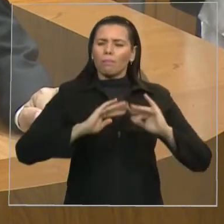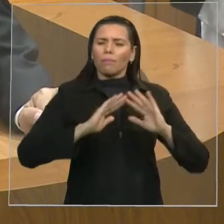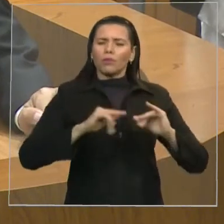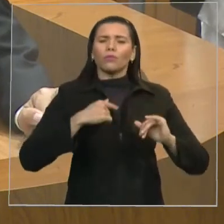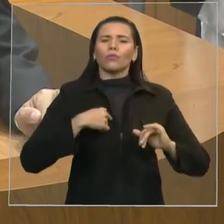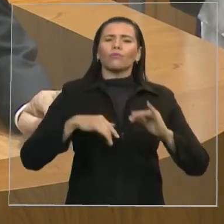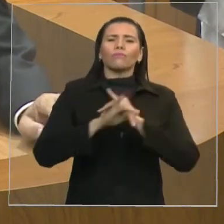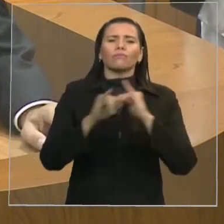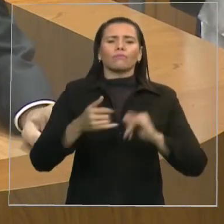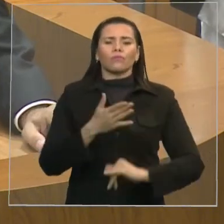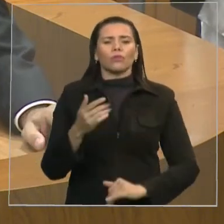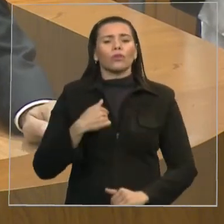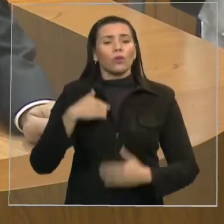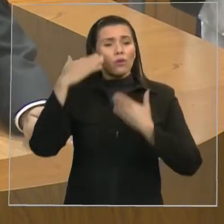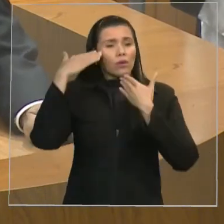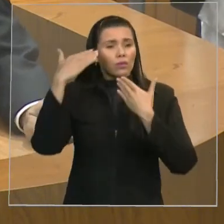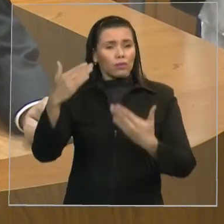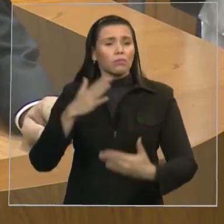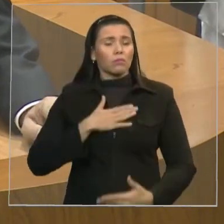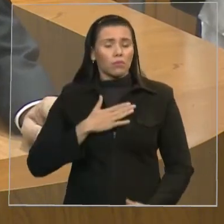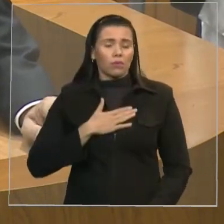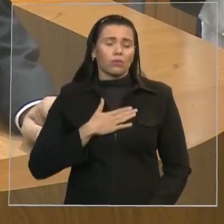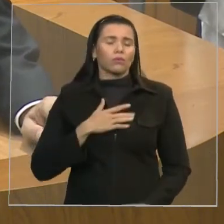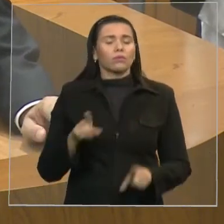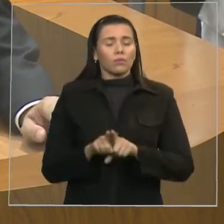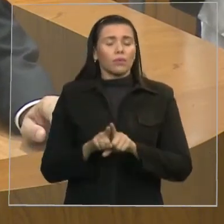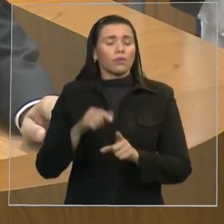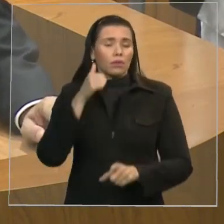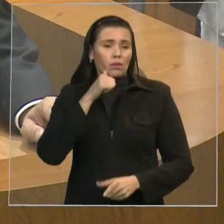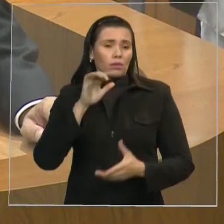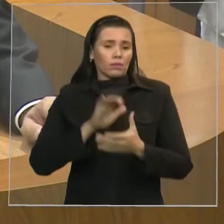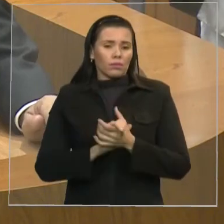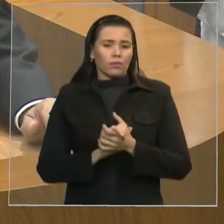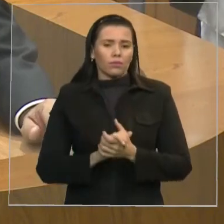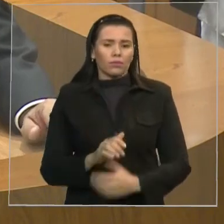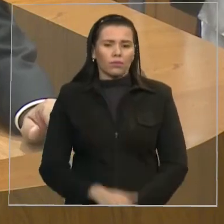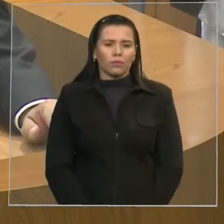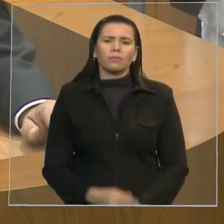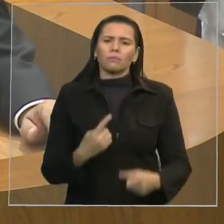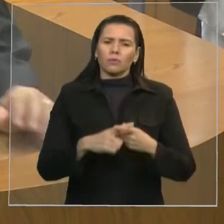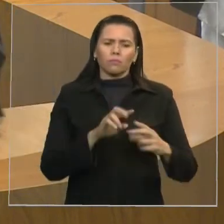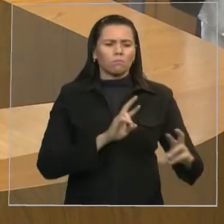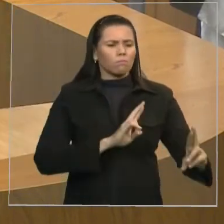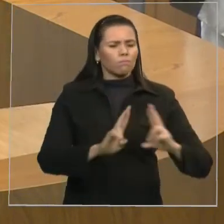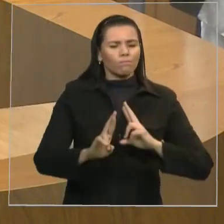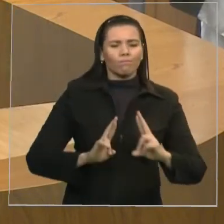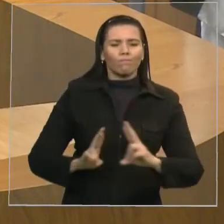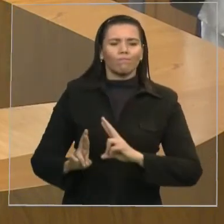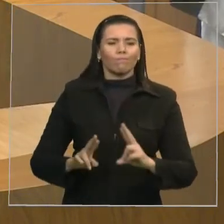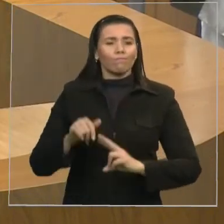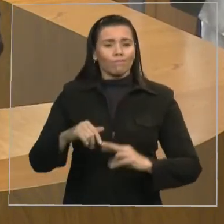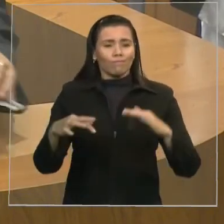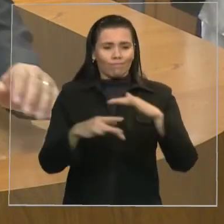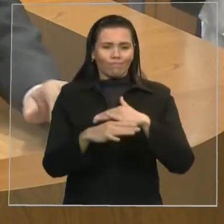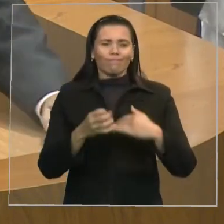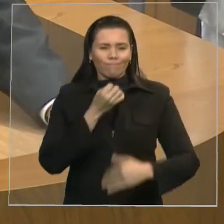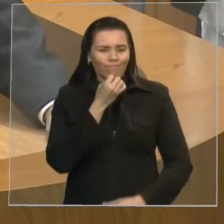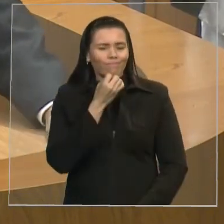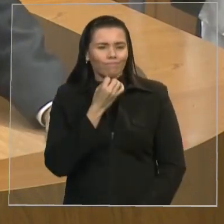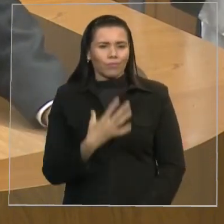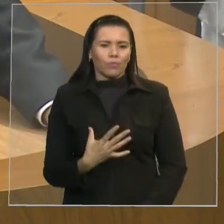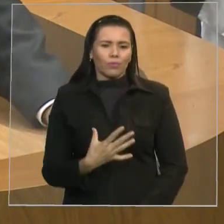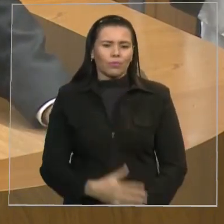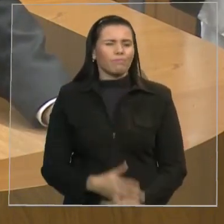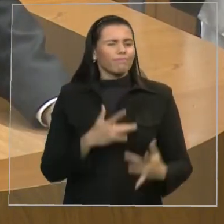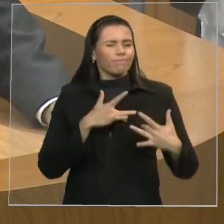meu agradecimento, meu e da minha esposa, do bom relacionamento que tenho com a comunidade de Humberto de Campos e